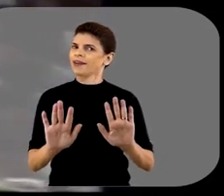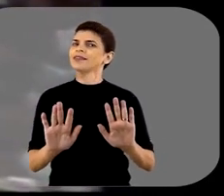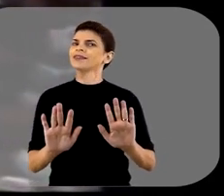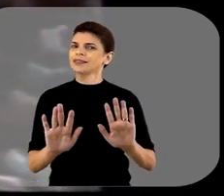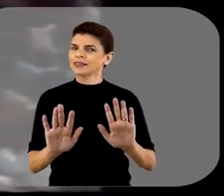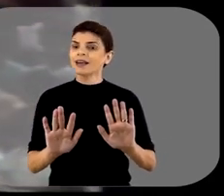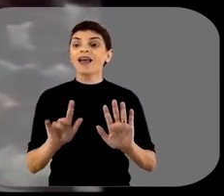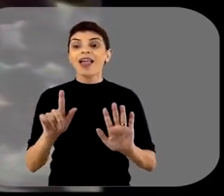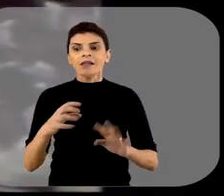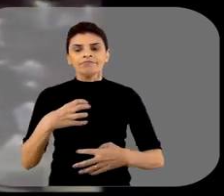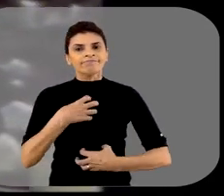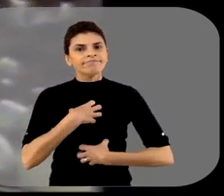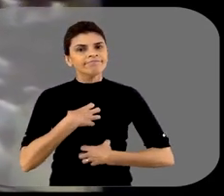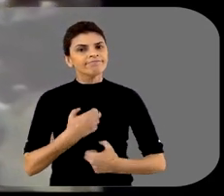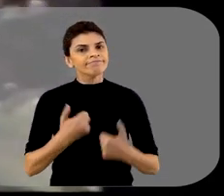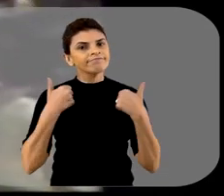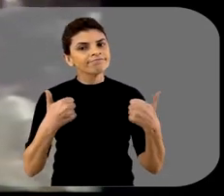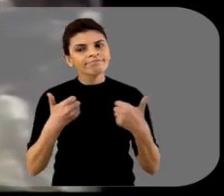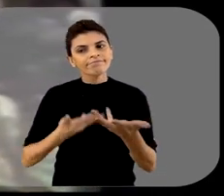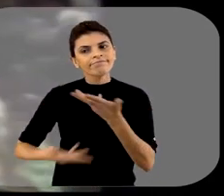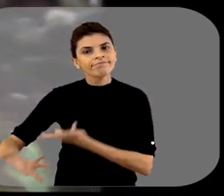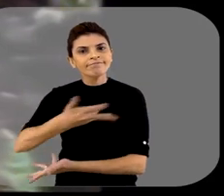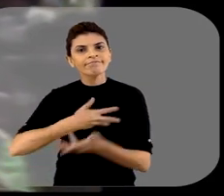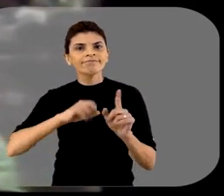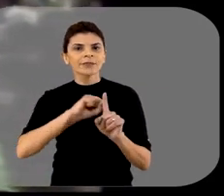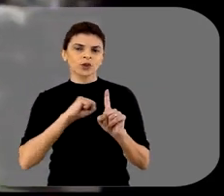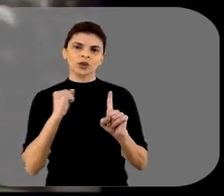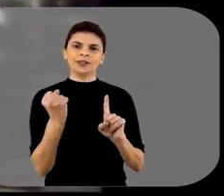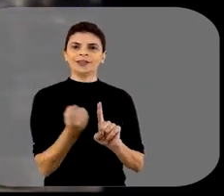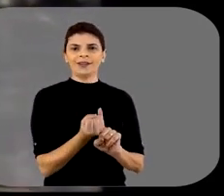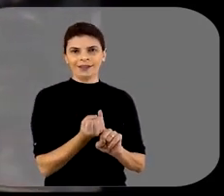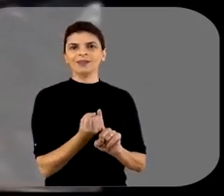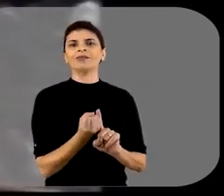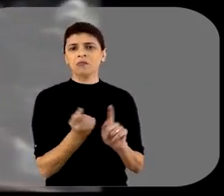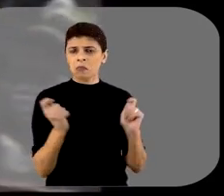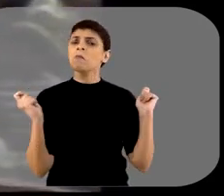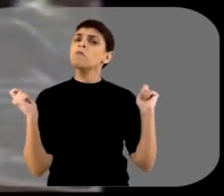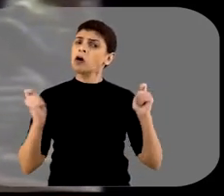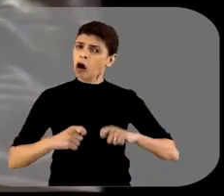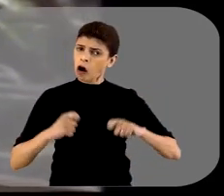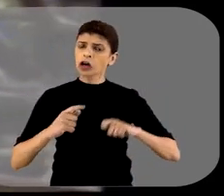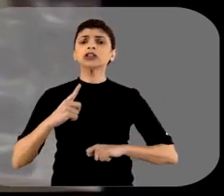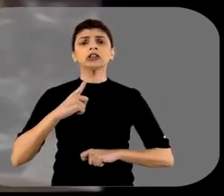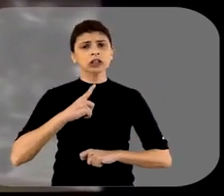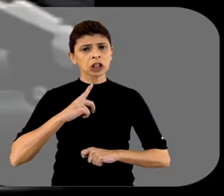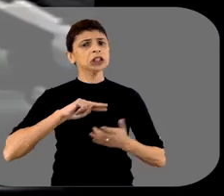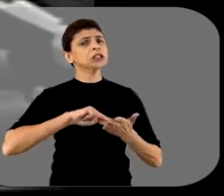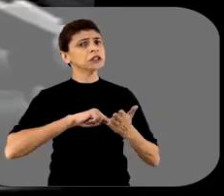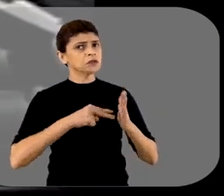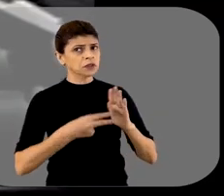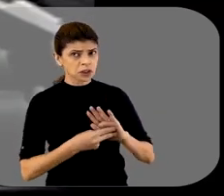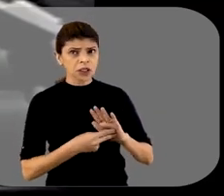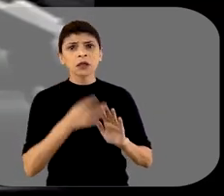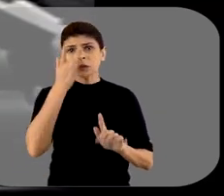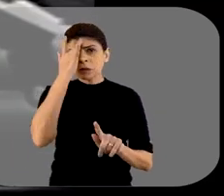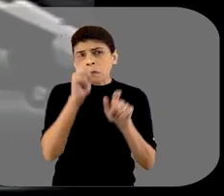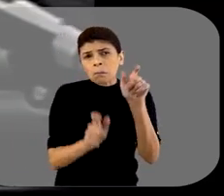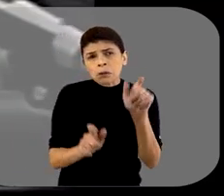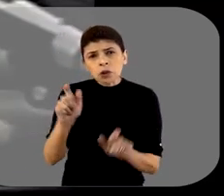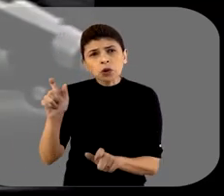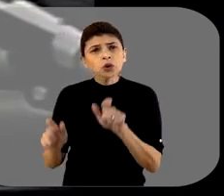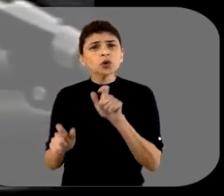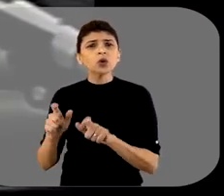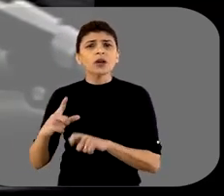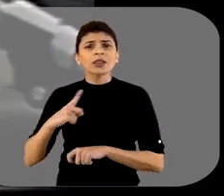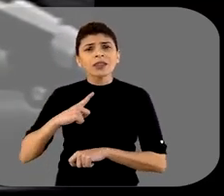É um bem-estar social, que pode significar que as pessoas